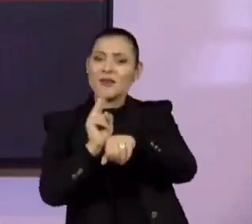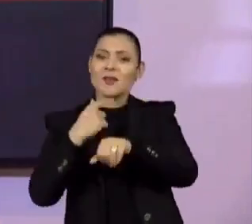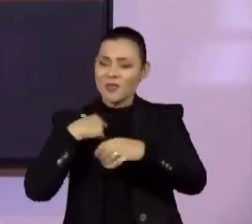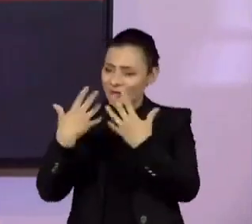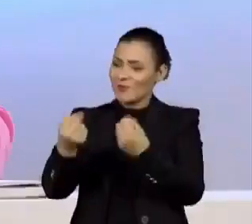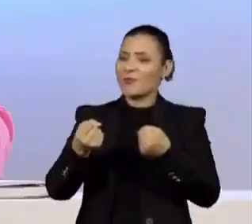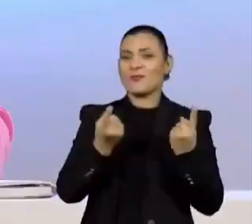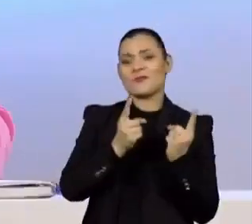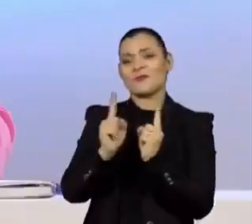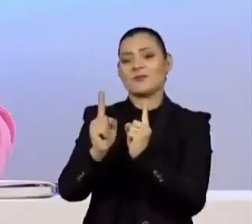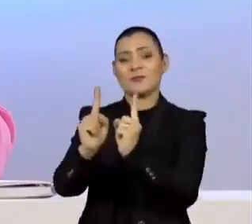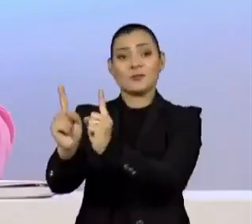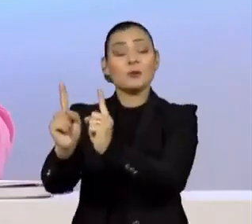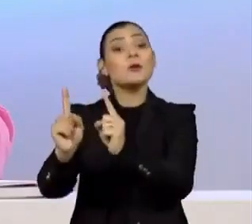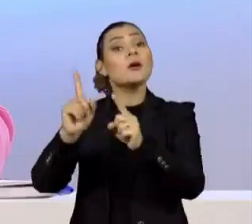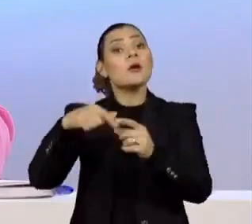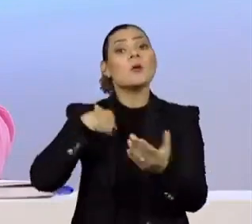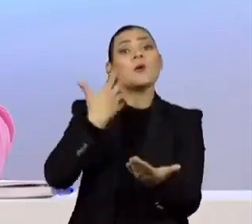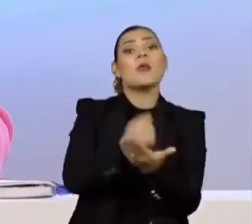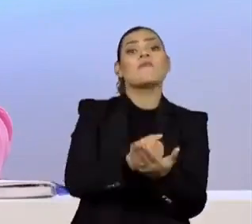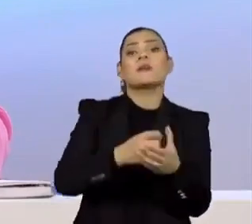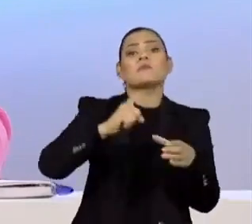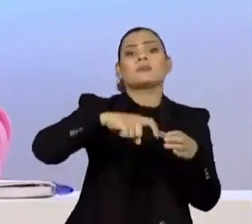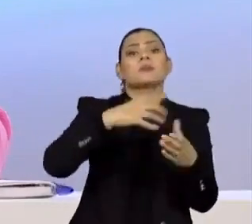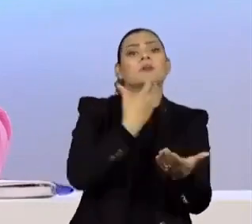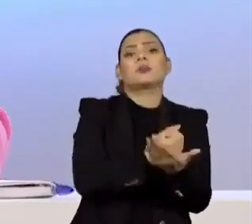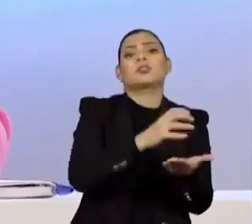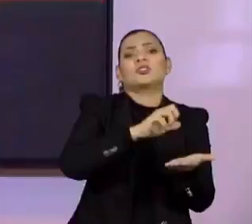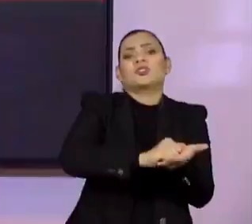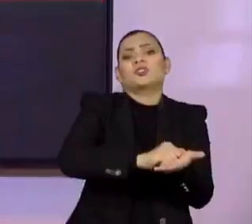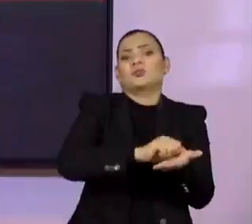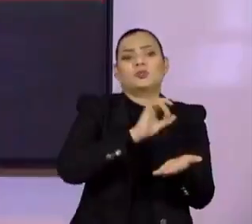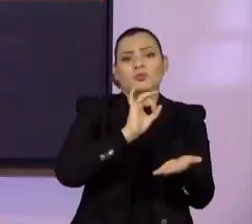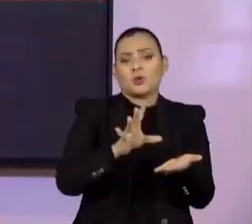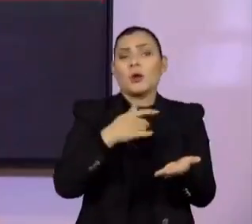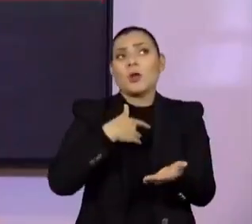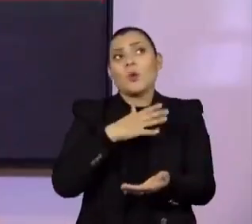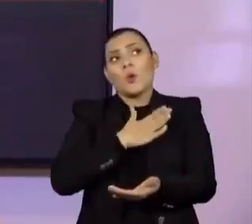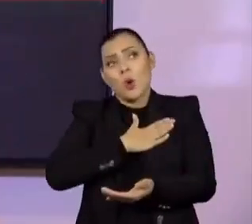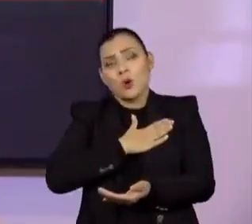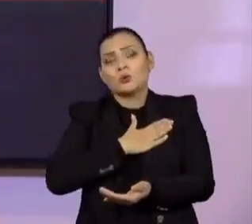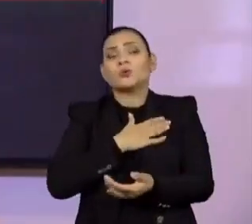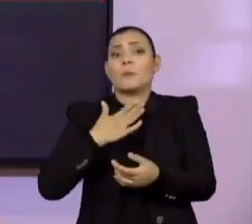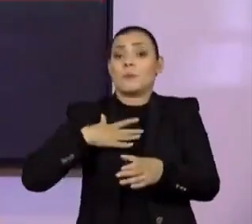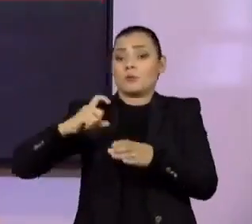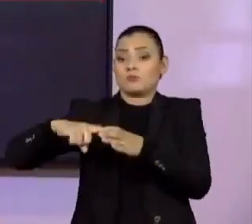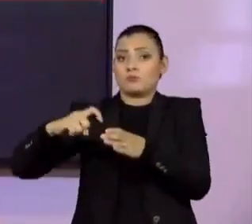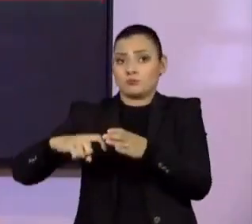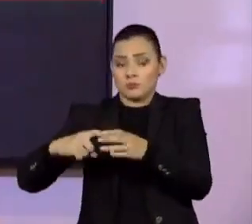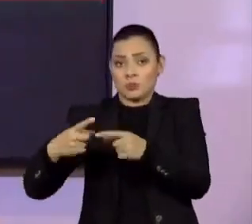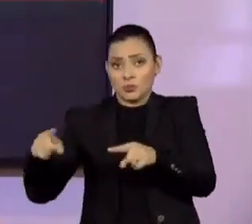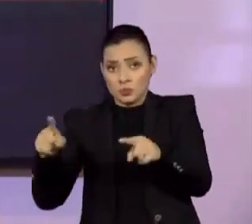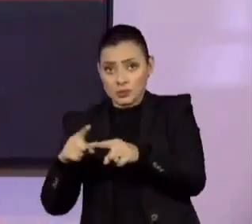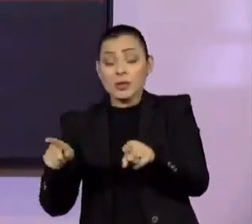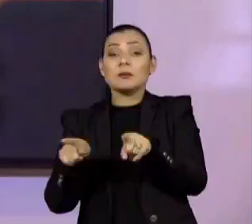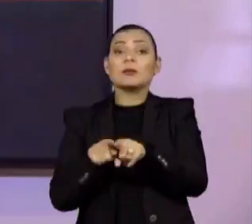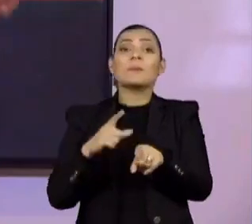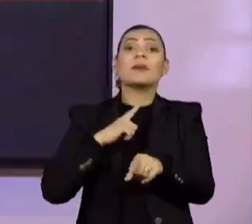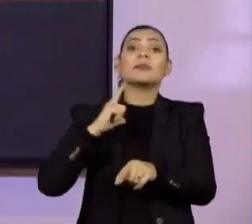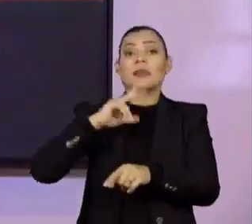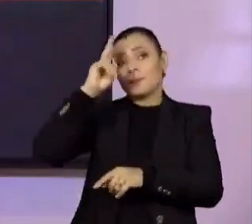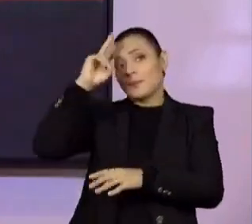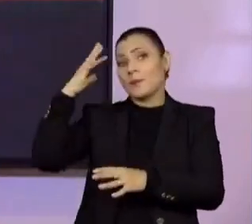o Gugu mandou. Eu gravei isso como um registro, porque eu gosto de fazer o meu disco, e ele tem uma coisa